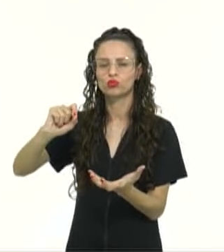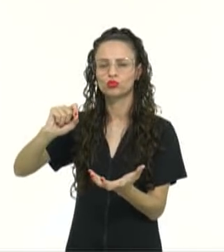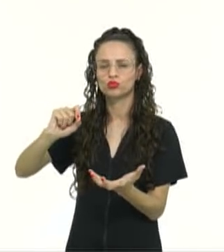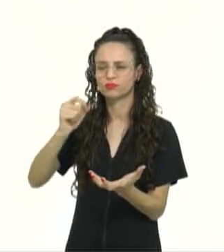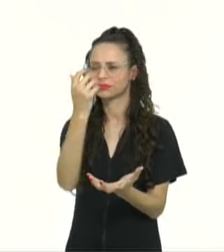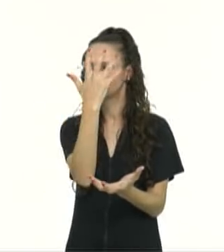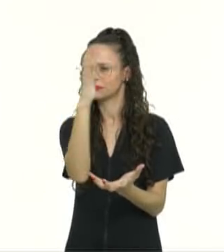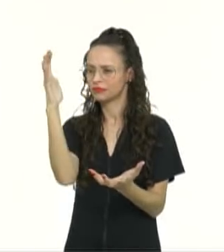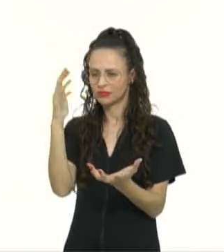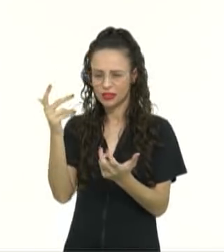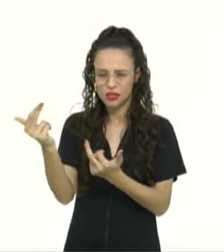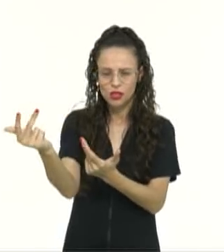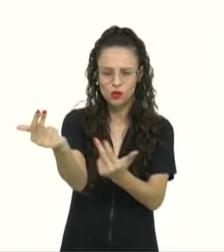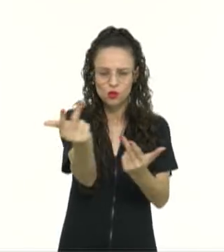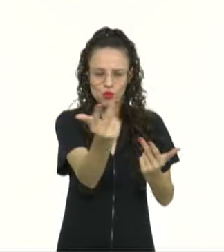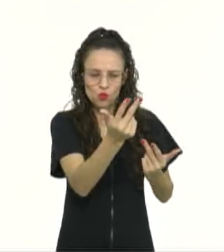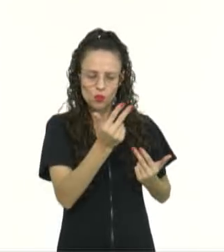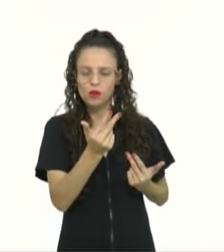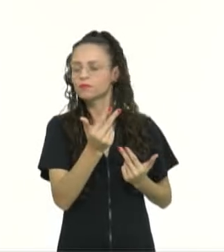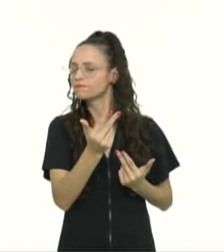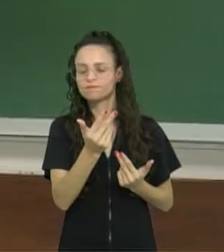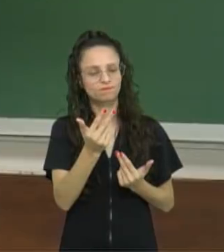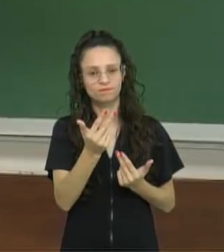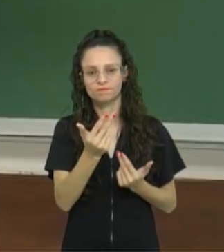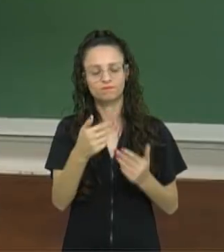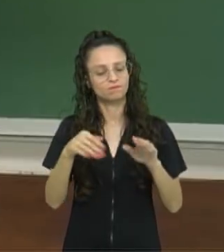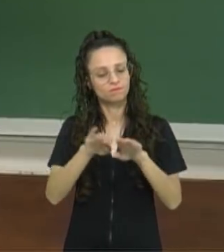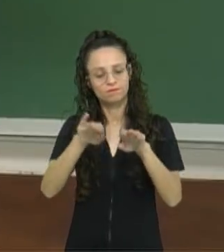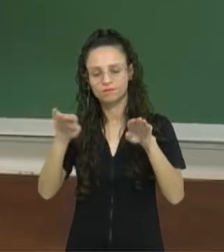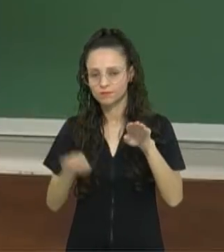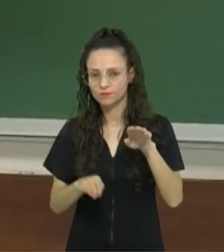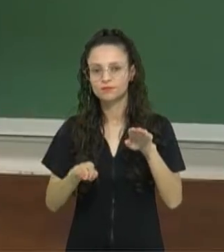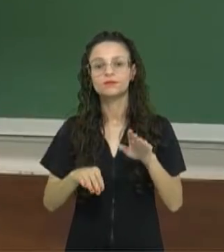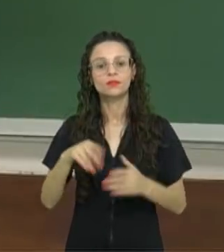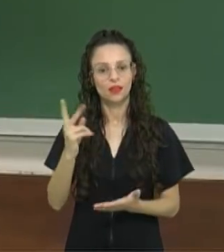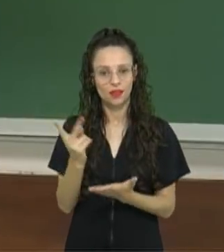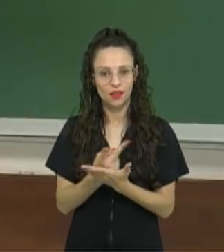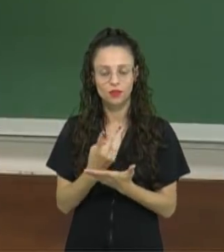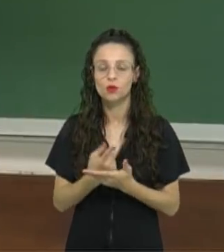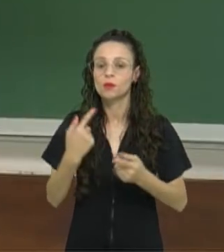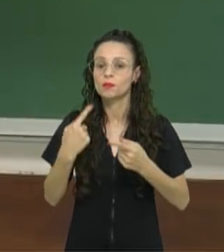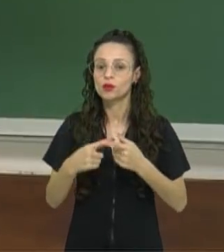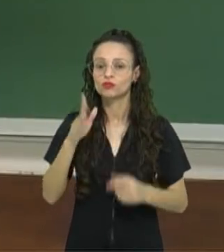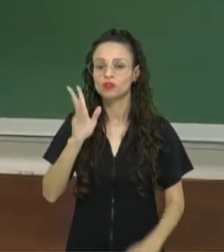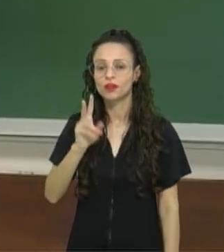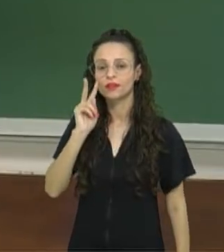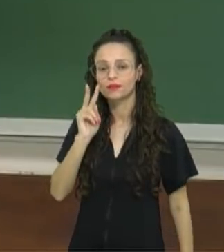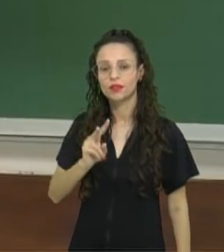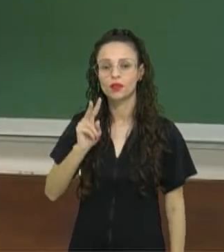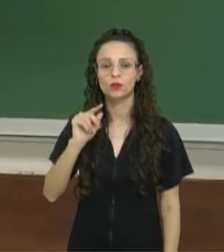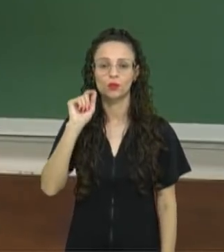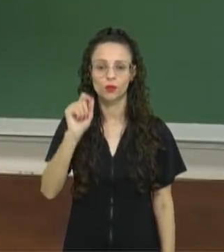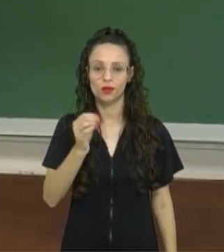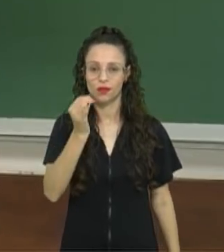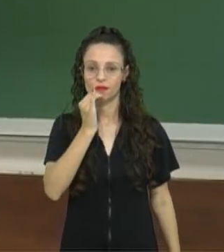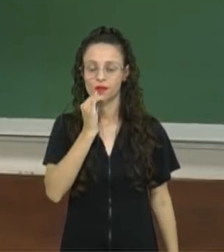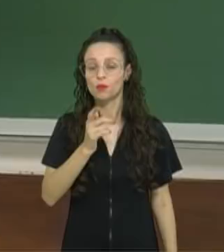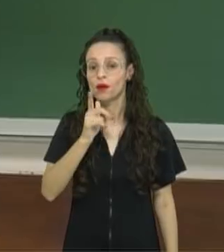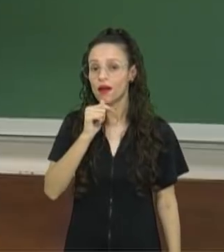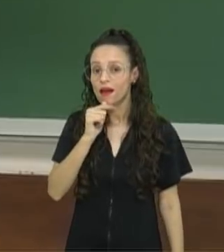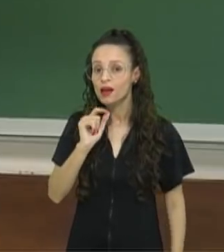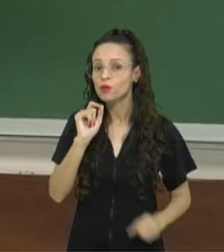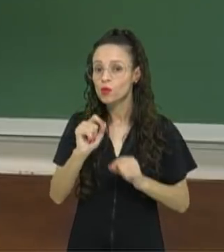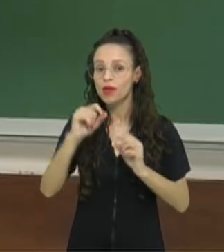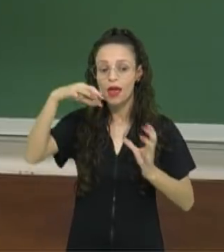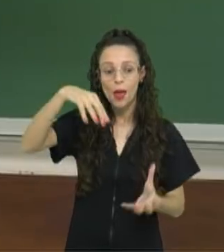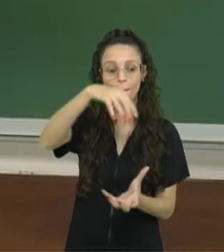superfície terrestre é igual em todos os países? Também não, está incorreta, porque nós já vimos e tivemos o exemplo da água que